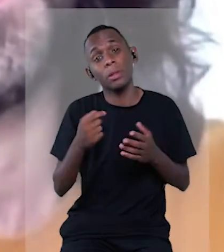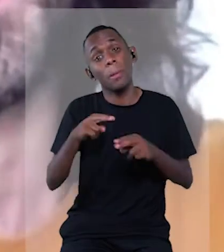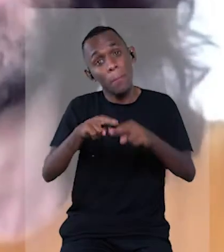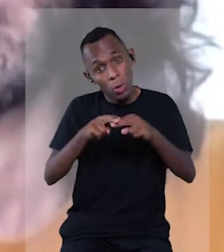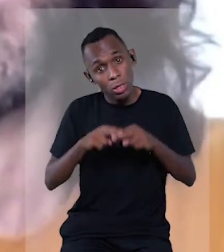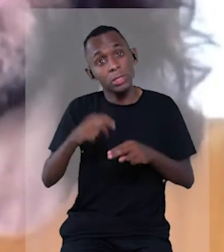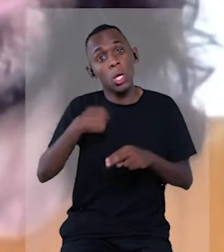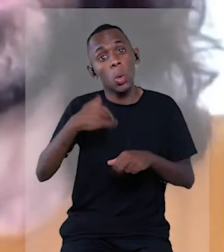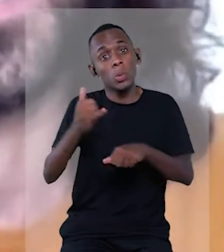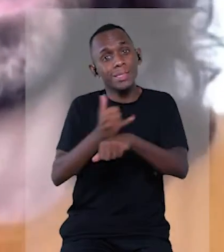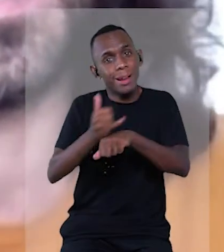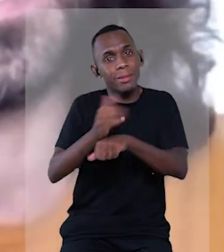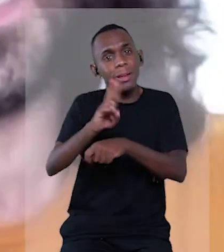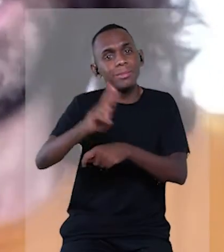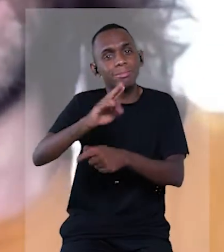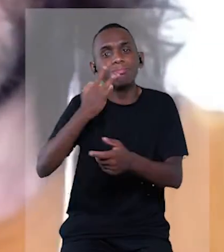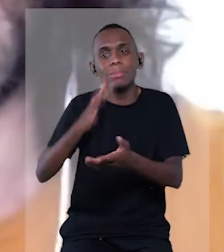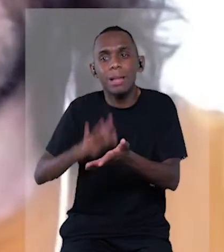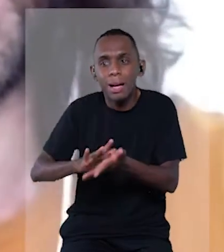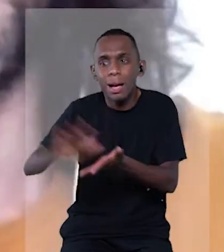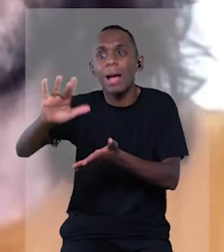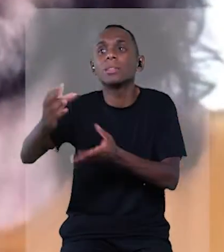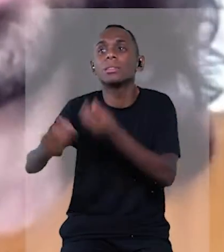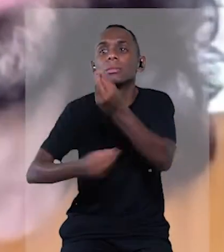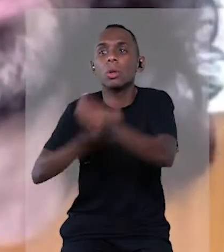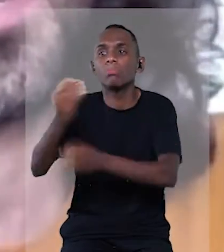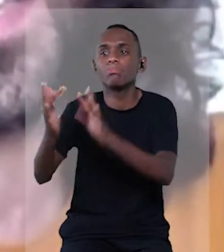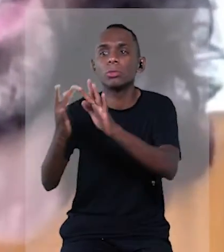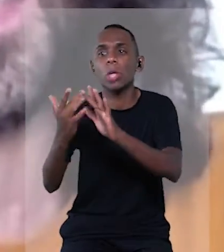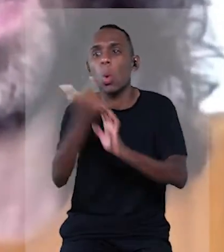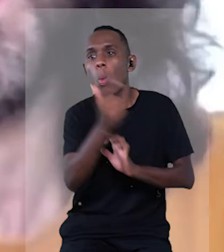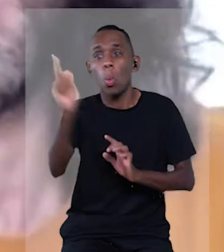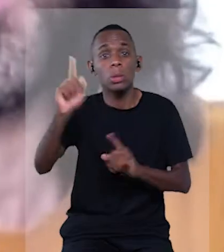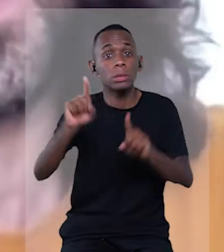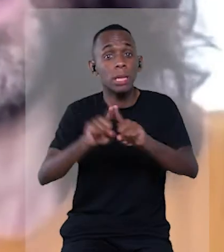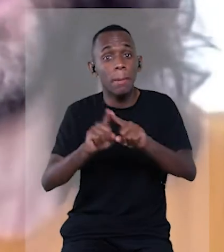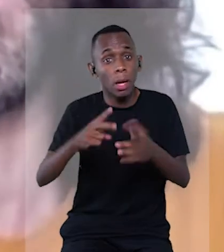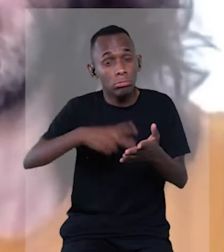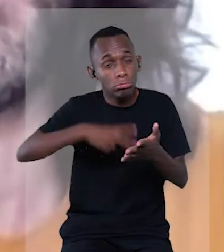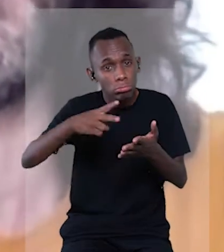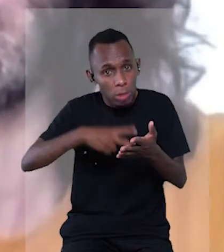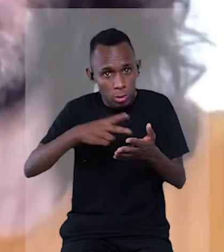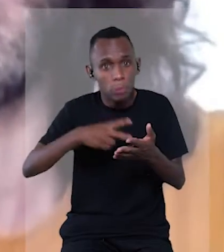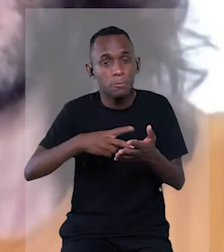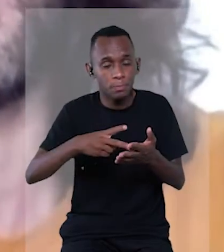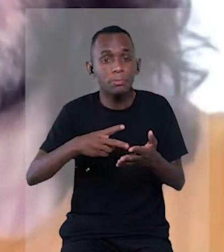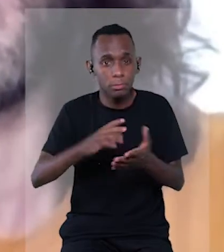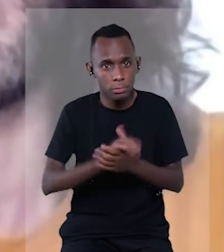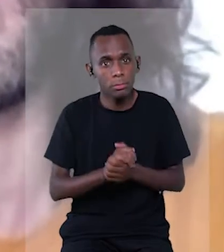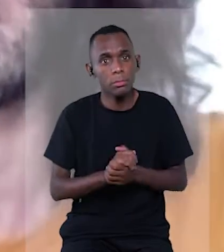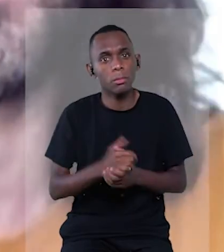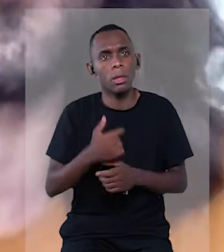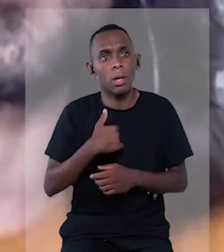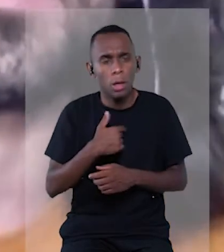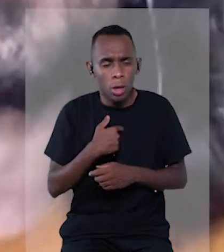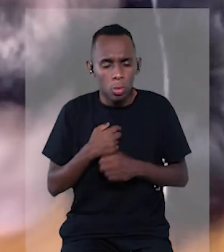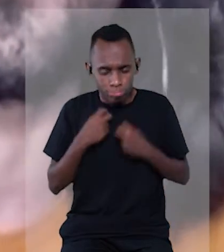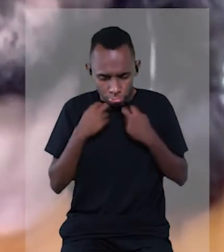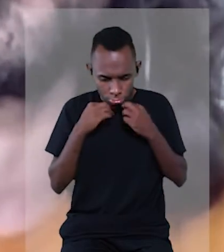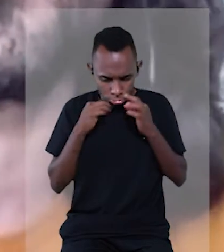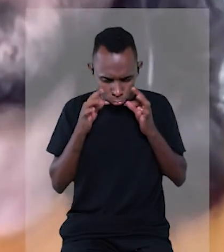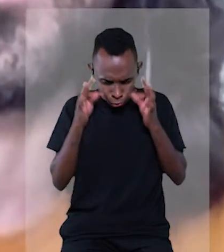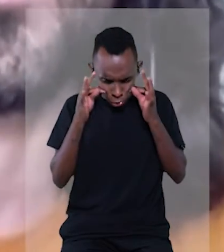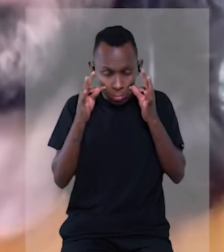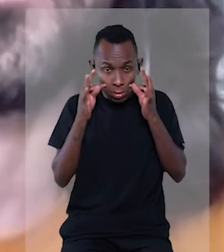cartas, né? É uma Aham. forma também de conexão com o outro. E a leitura. Então, como eu era muito